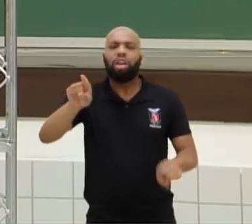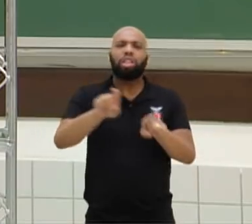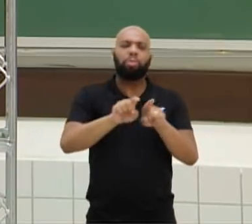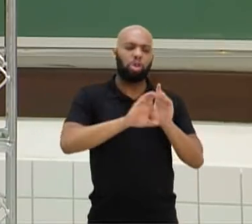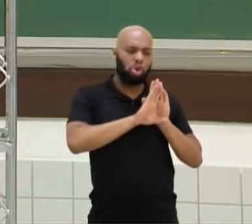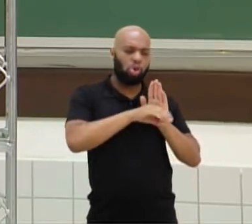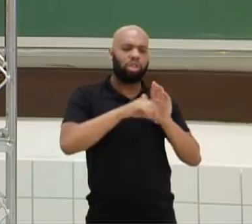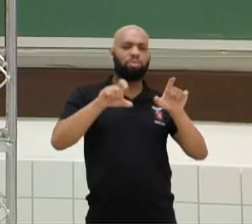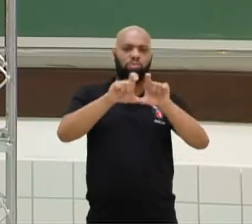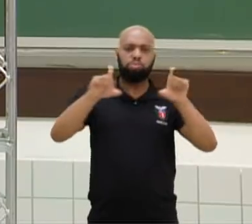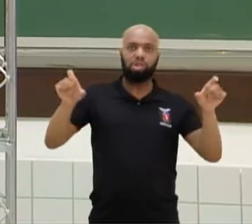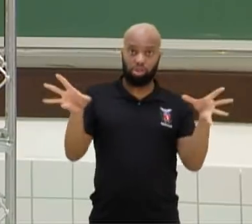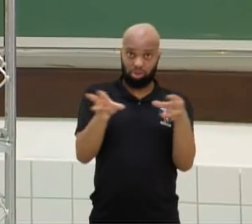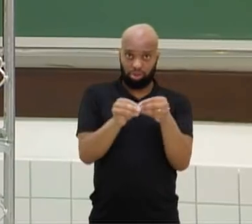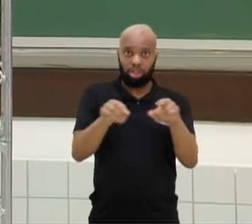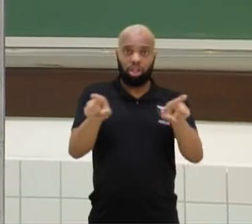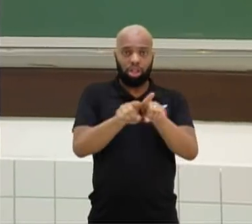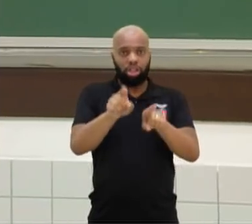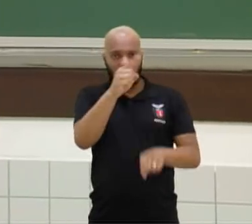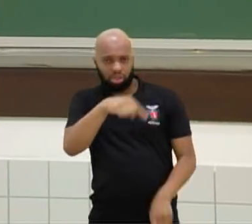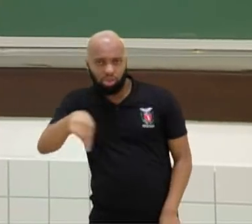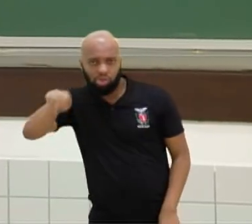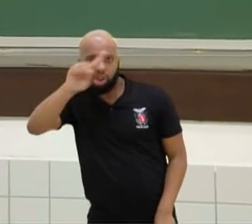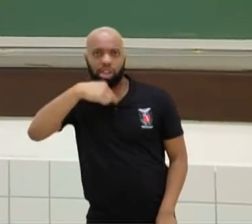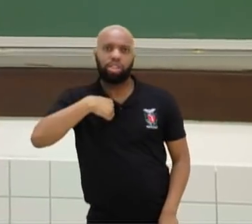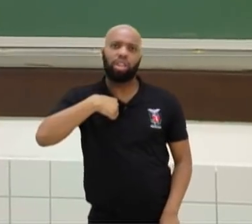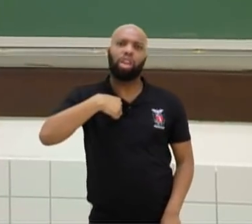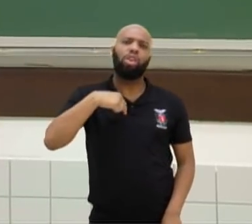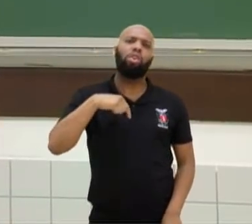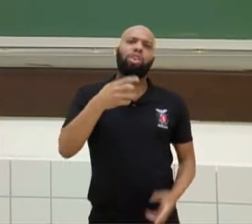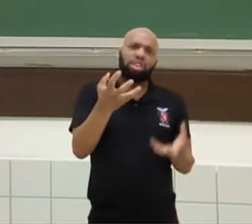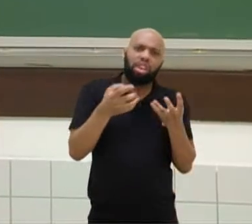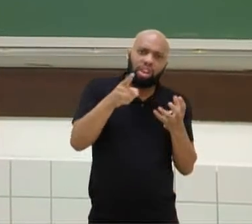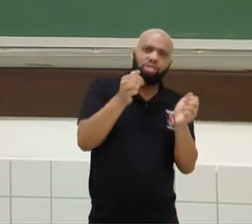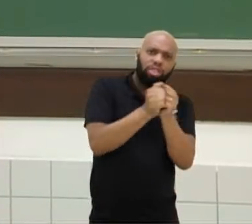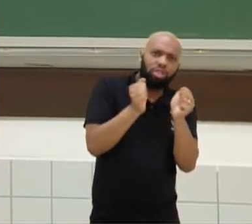própria circunferência. Espero vocês na próxima aula. Não esqueçam de